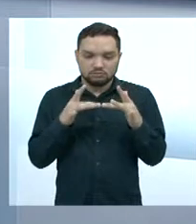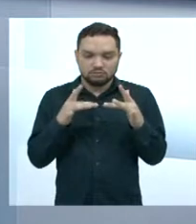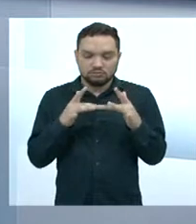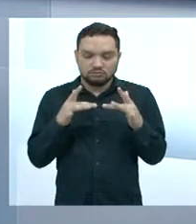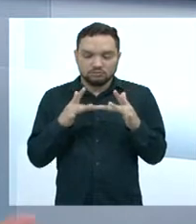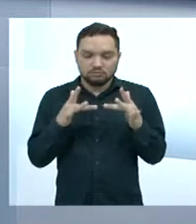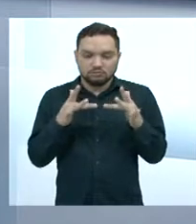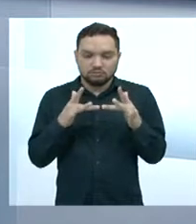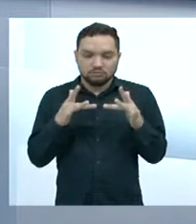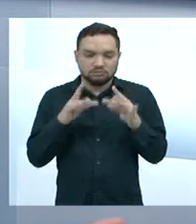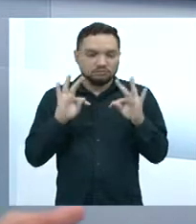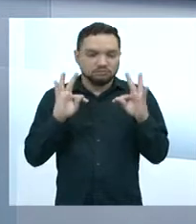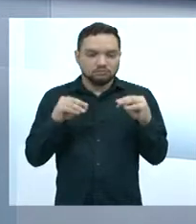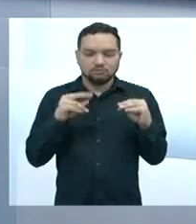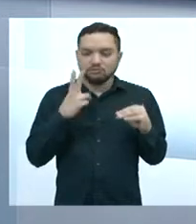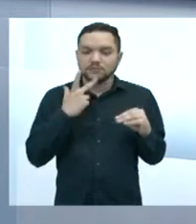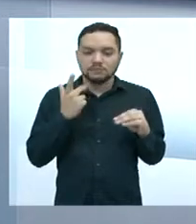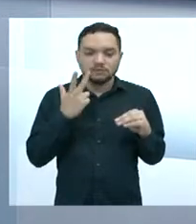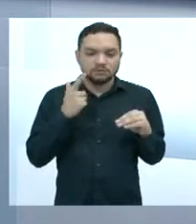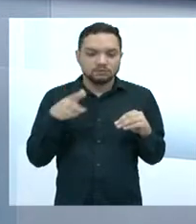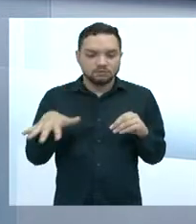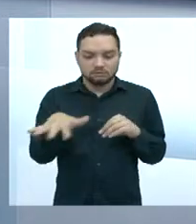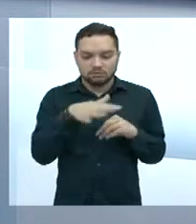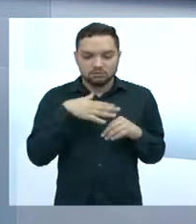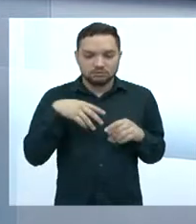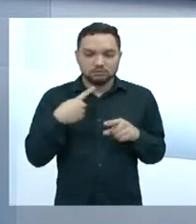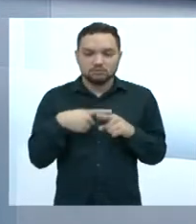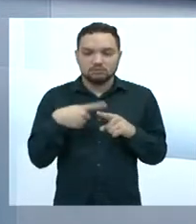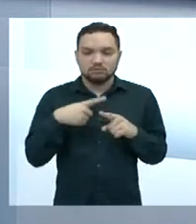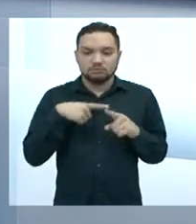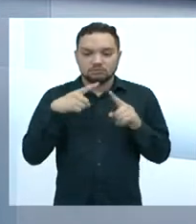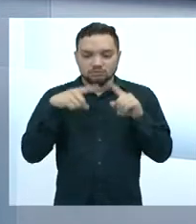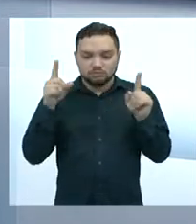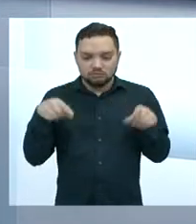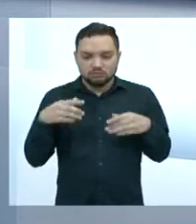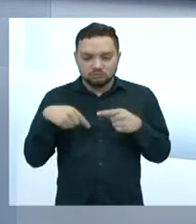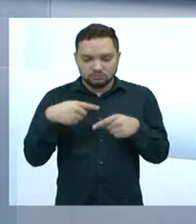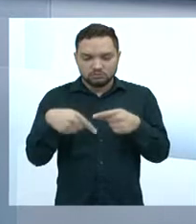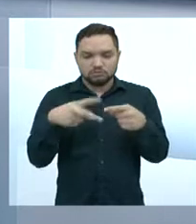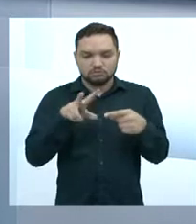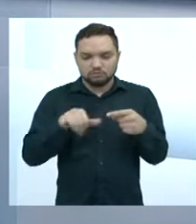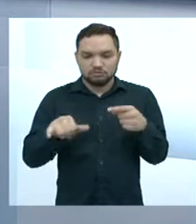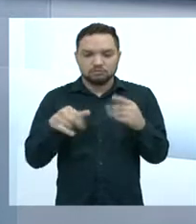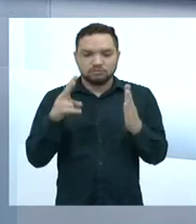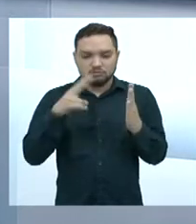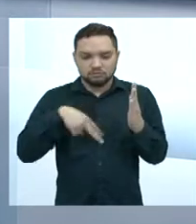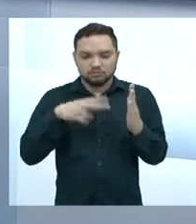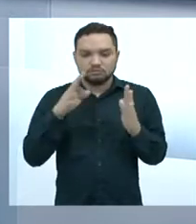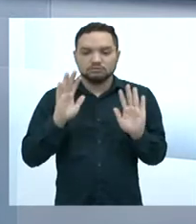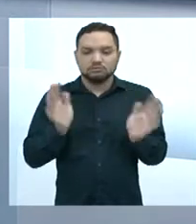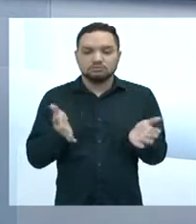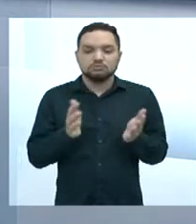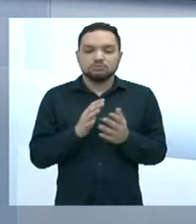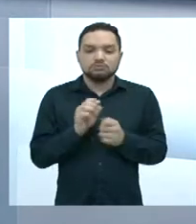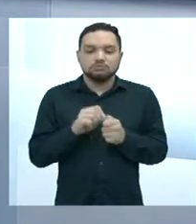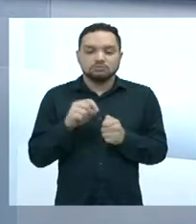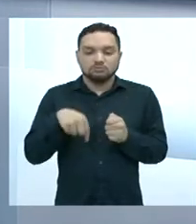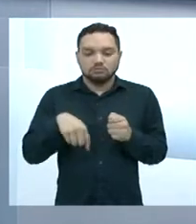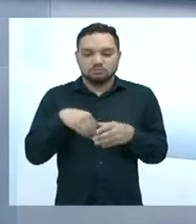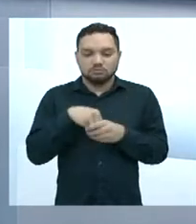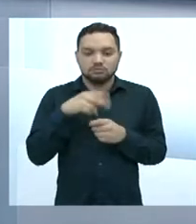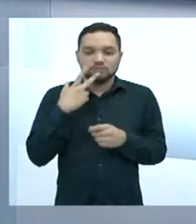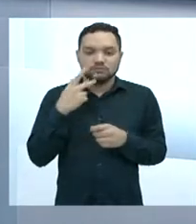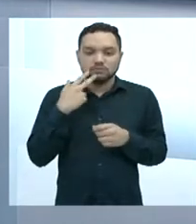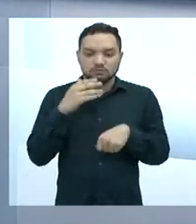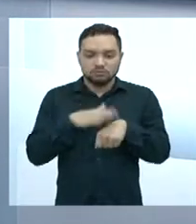atuação em toda a cidade, provê projetos que daqui a pouco nós vamos, e leis que já foram efetivadas na cidade de Fortaleza, de